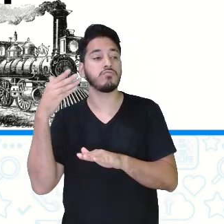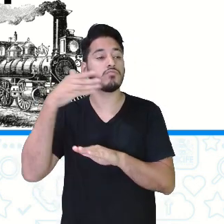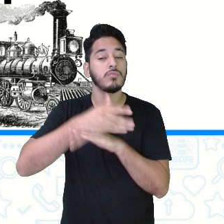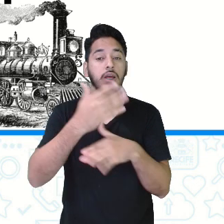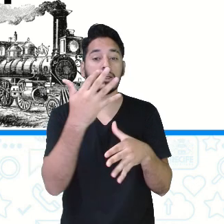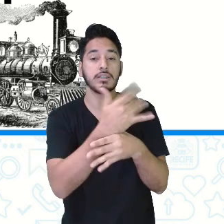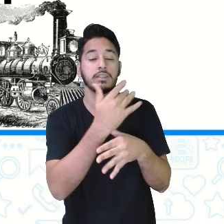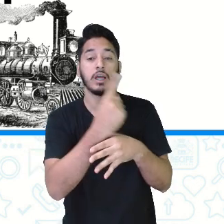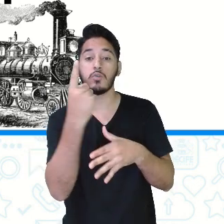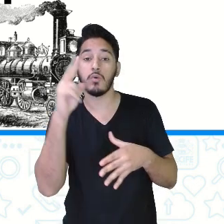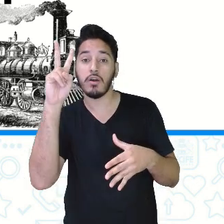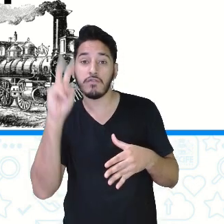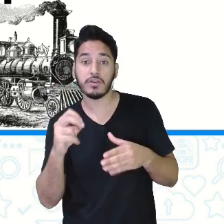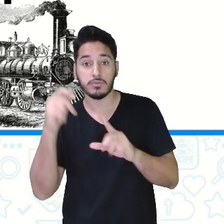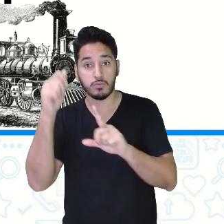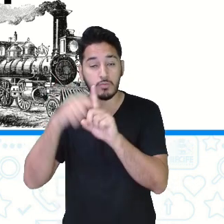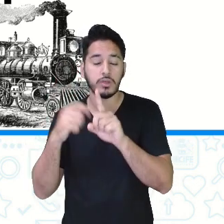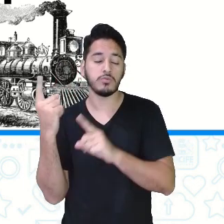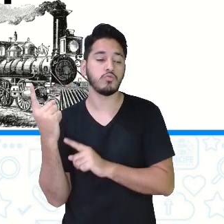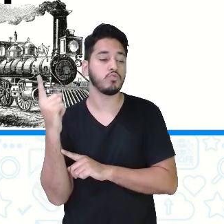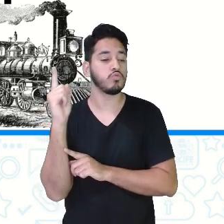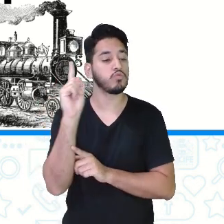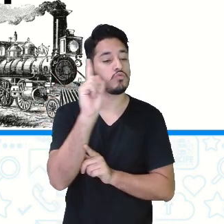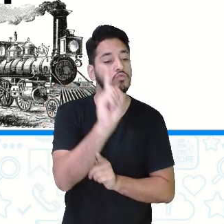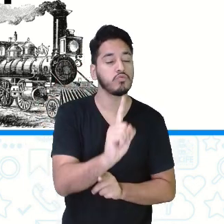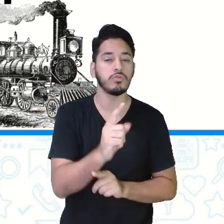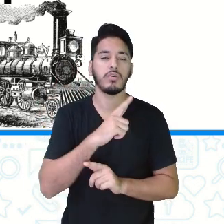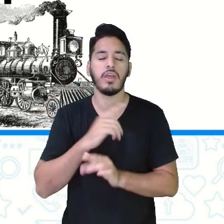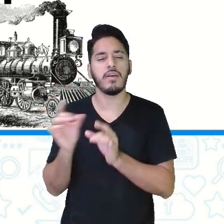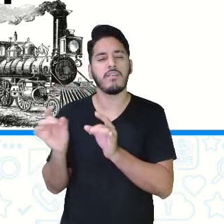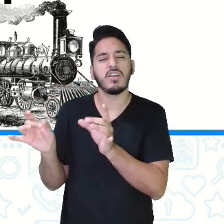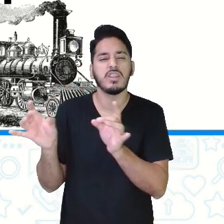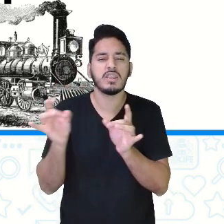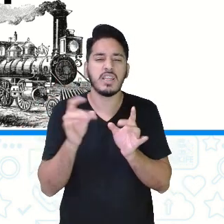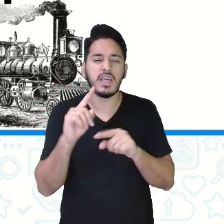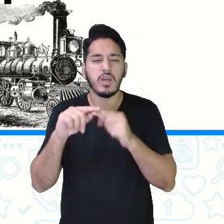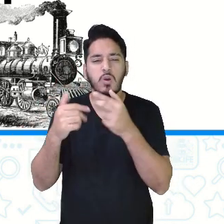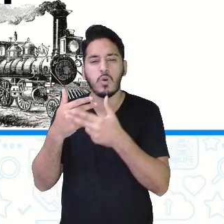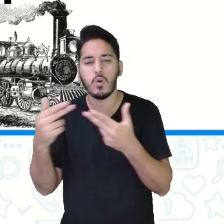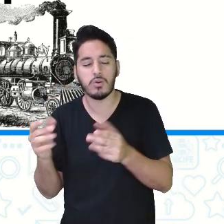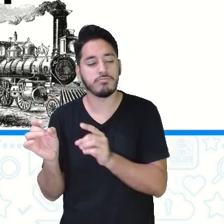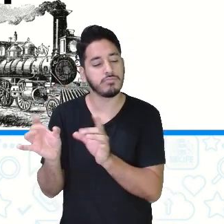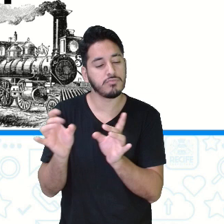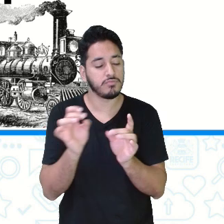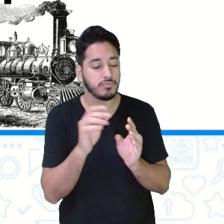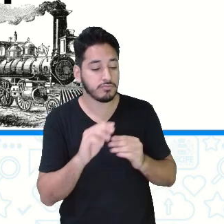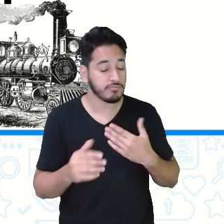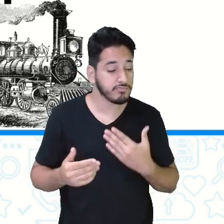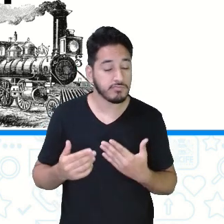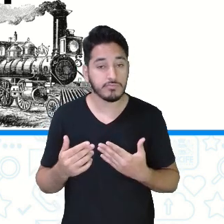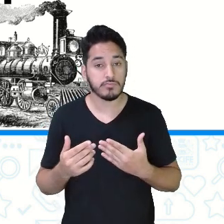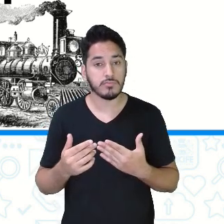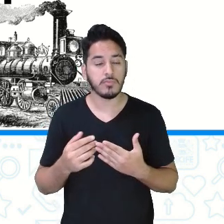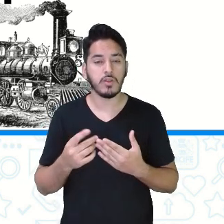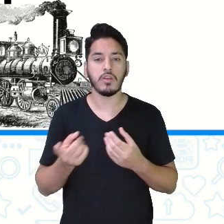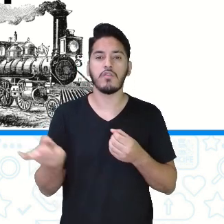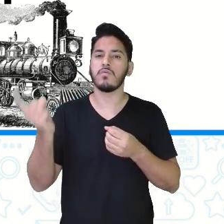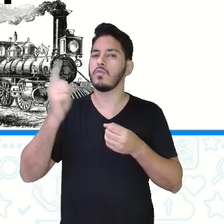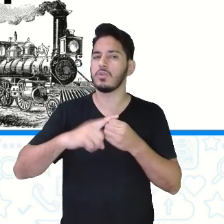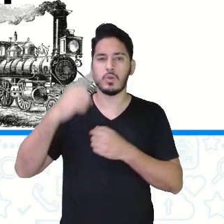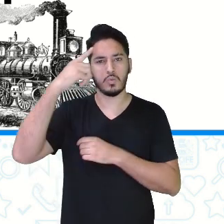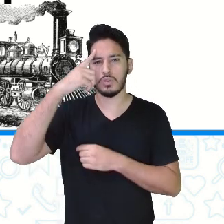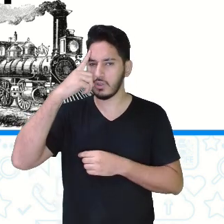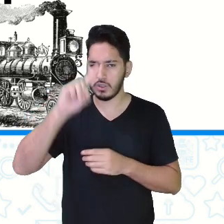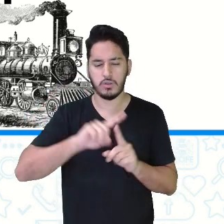cidade uma vez por mês prover de mercadorias às vendas do lugar. Ia e voltava no mesmo